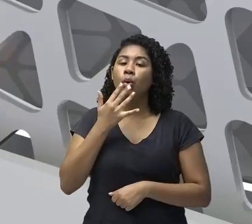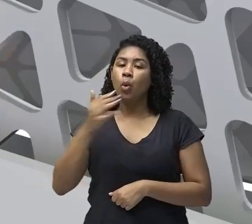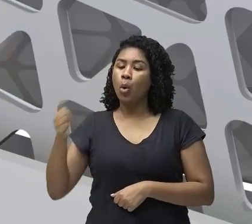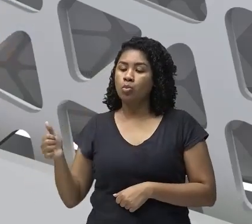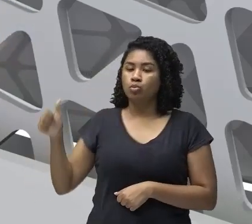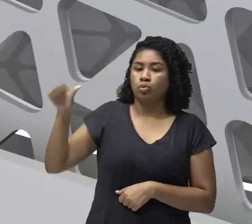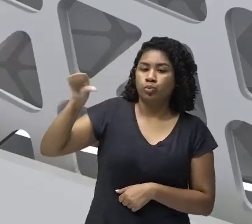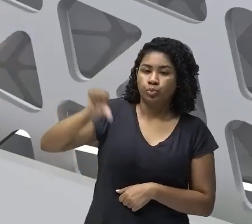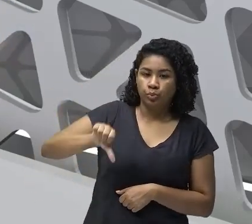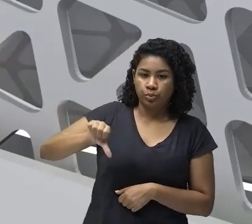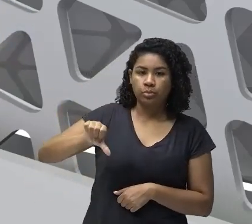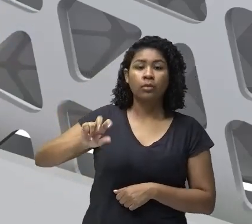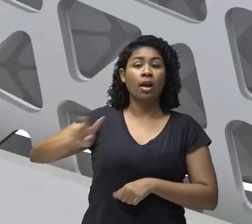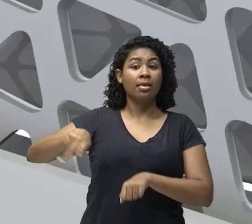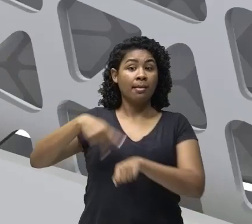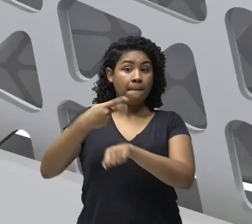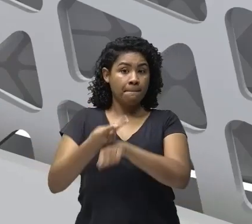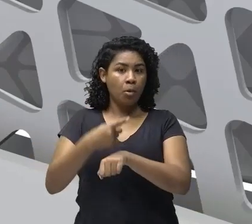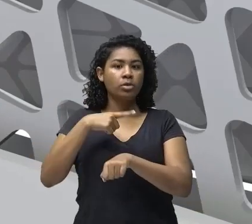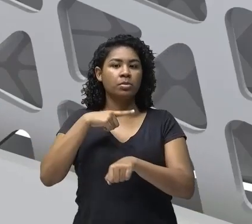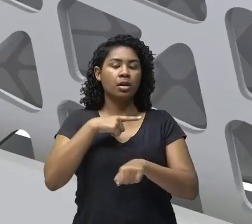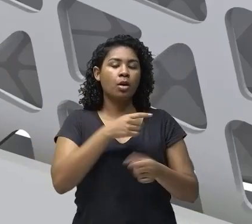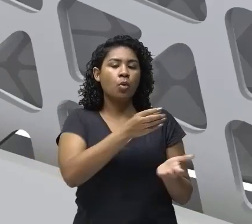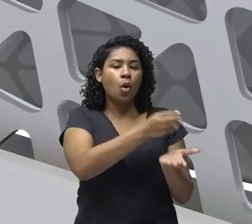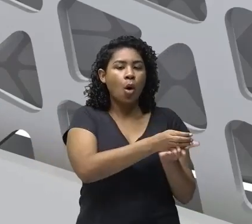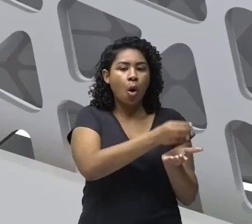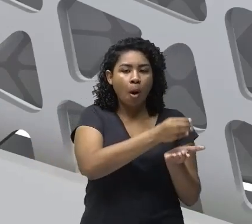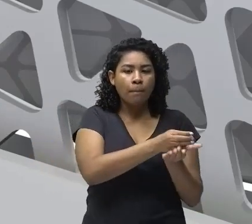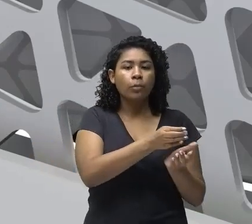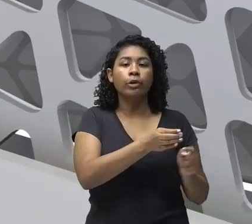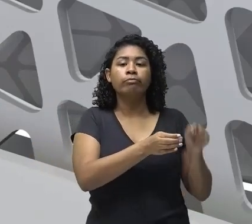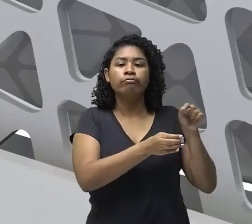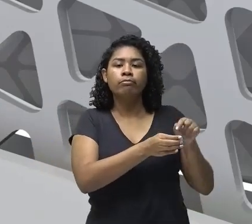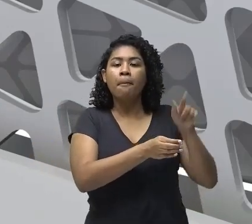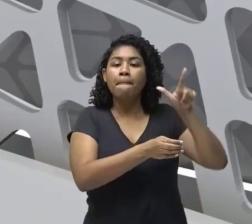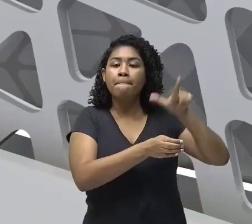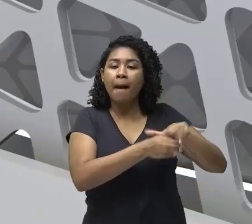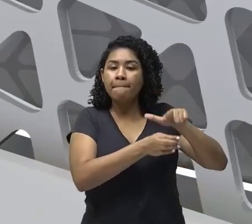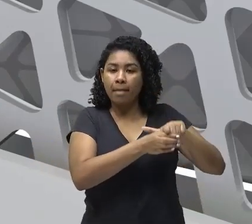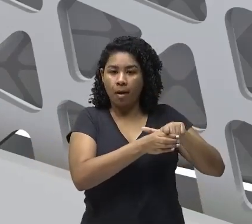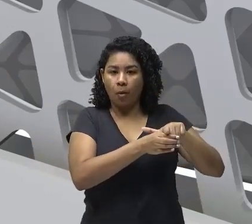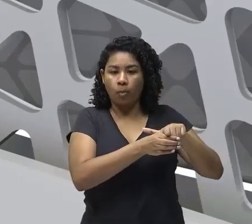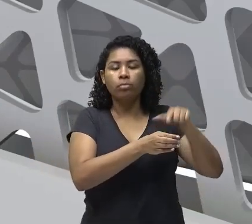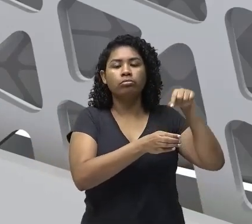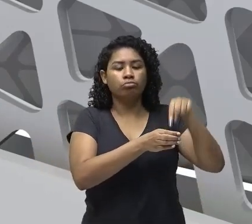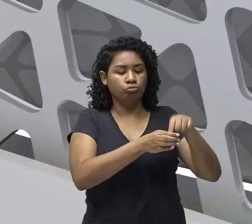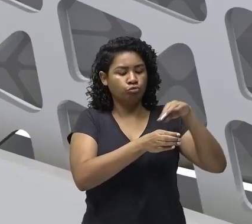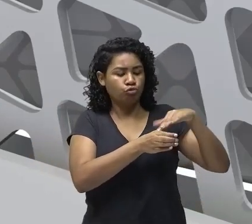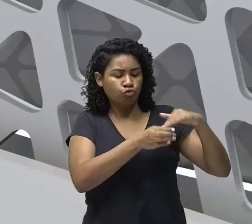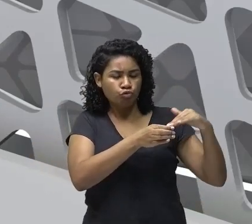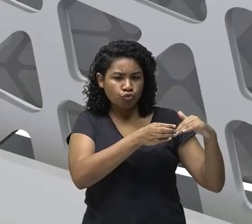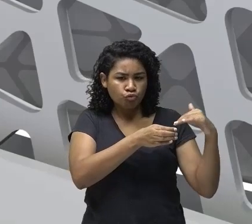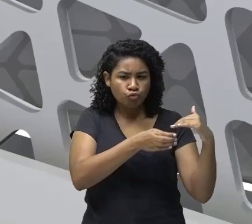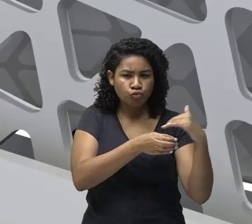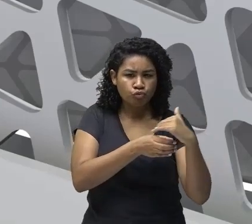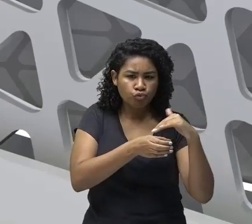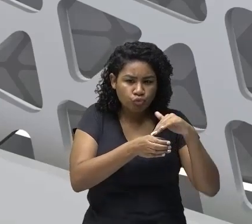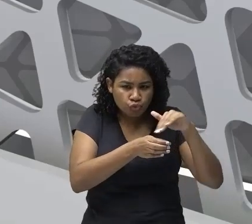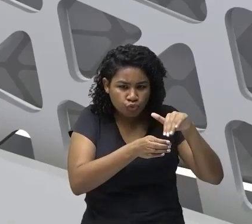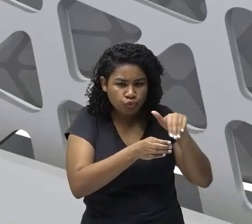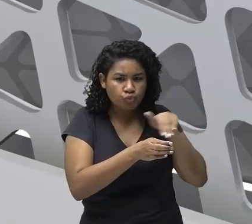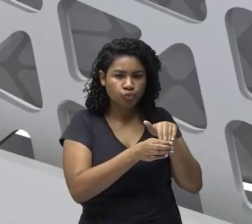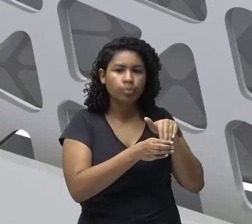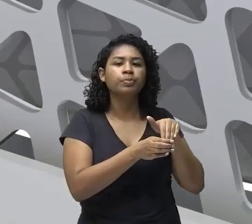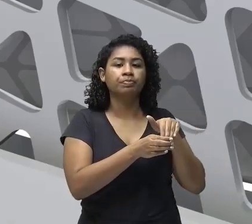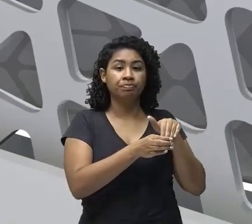um copo e no fundo do copo você coloca um papel. Deixa o papel bem colocado lá naquele copo.